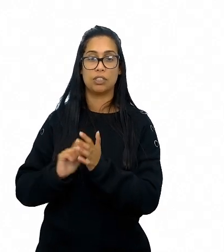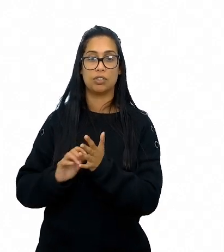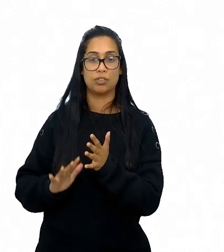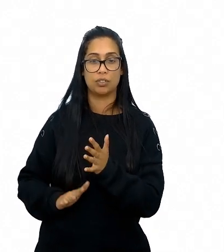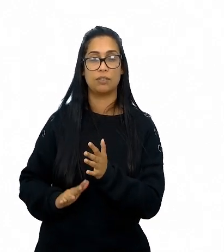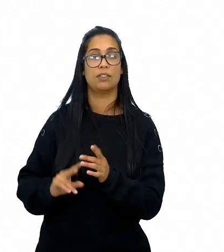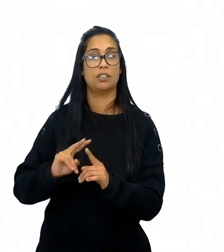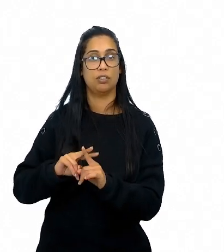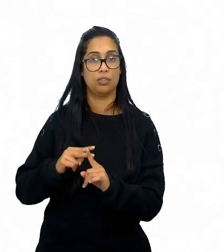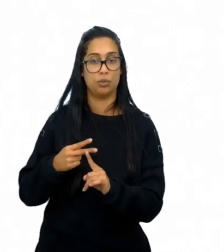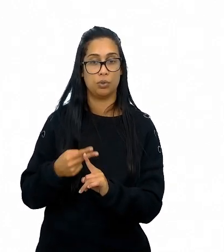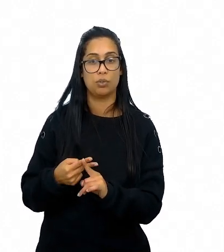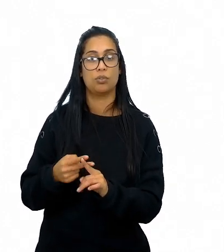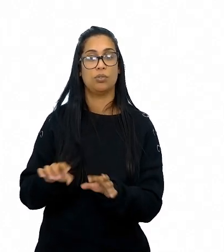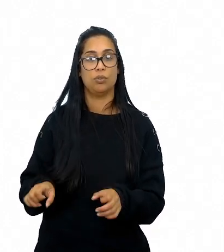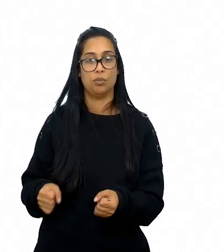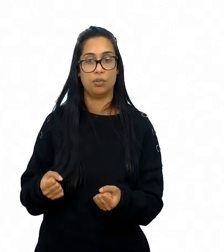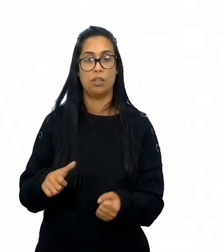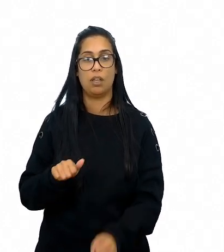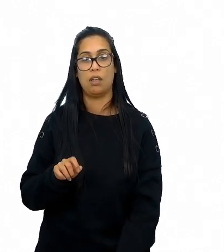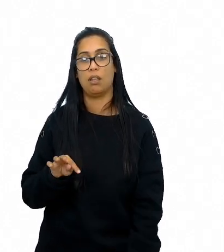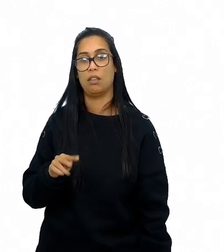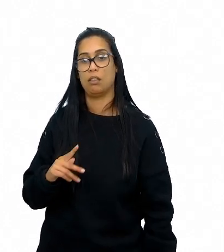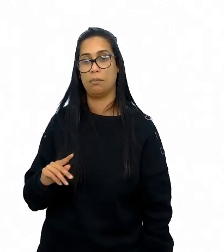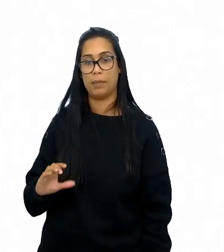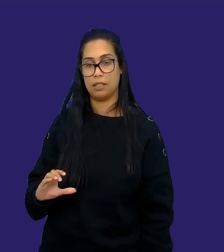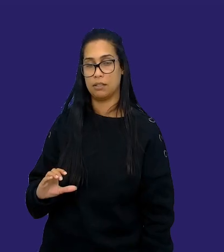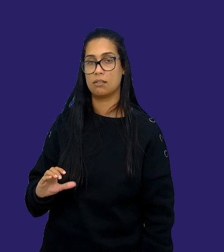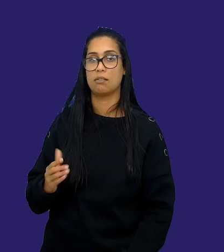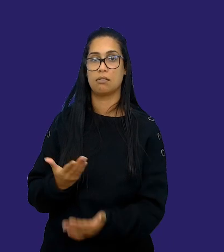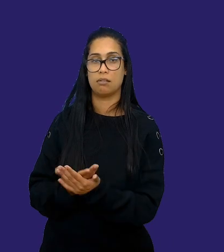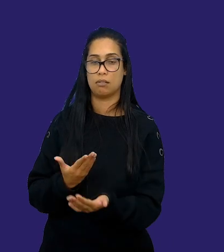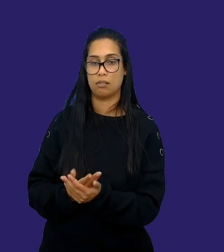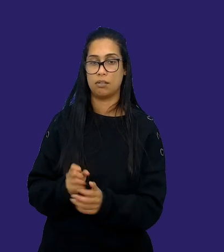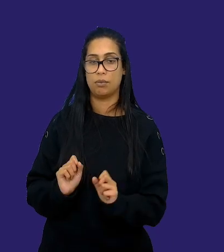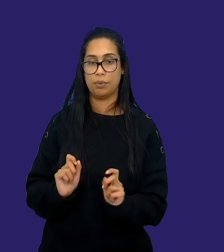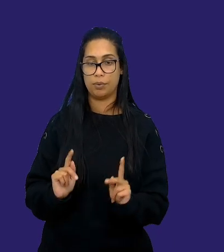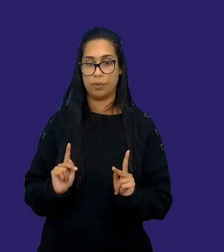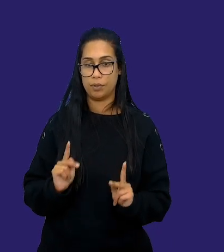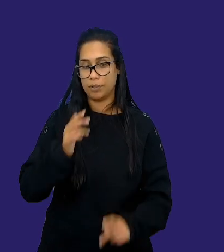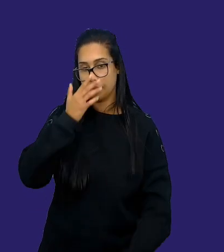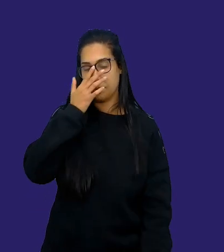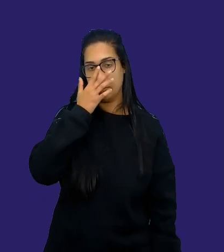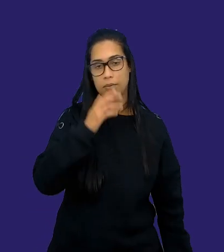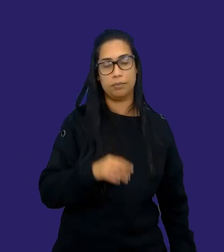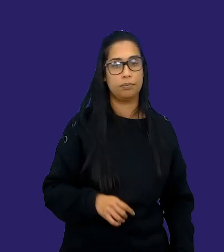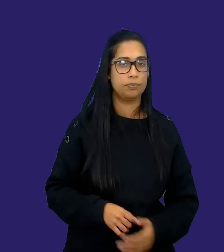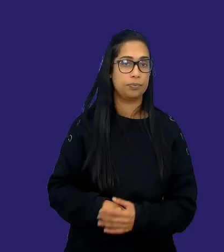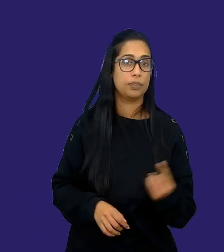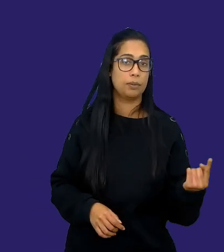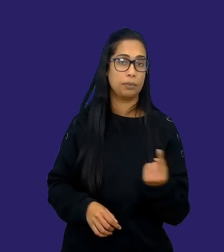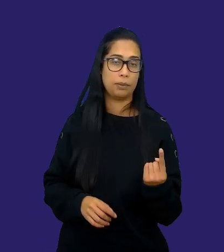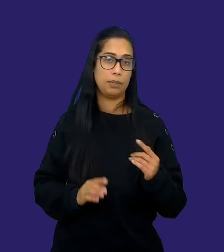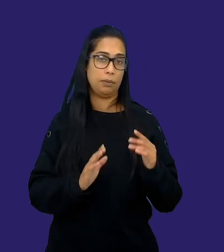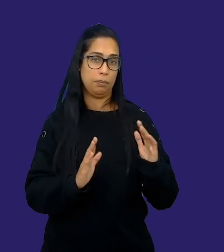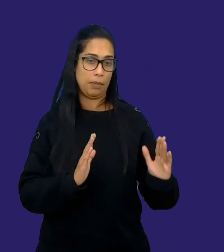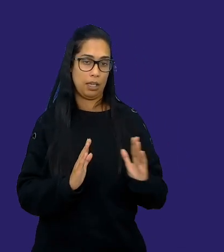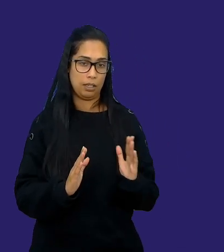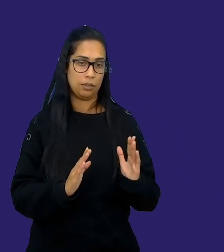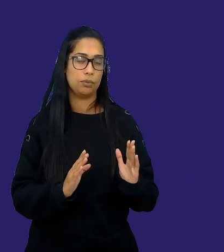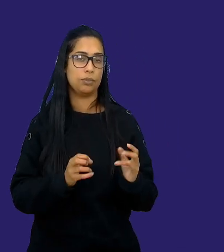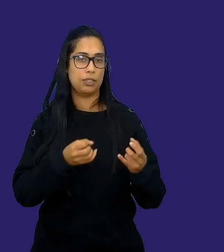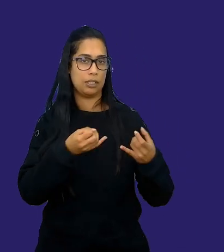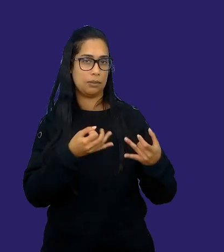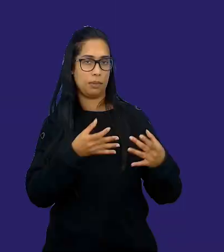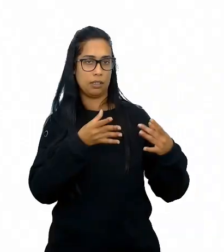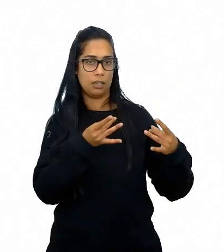de atividades para o desdobramento do ATPC, tá? Vamos lá. Simbora para o primeiro momento, que a gente tem